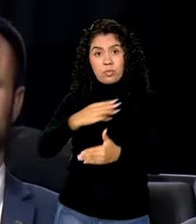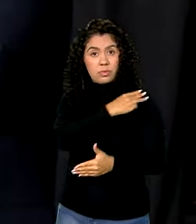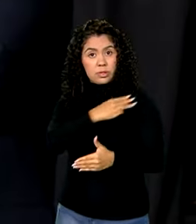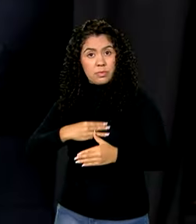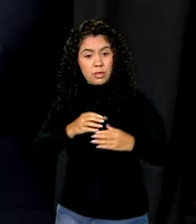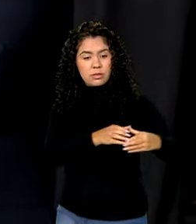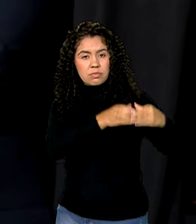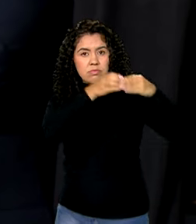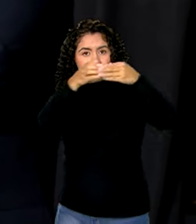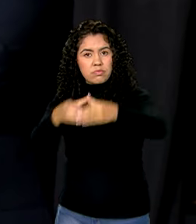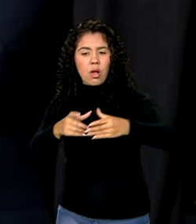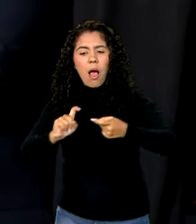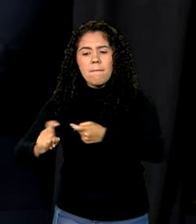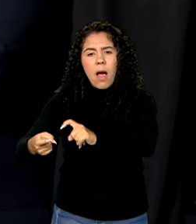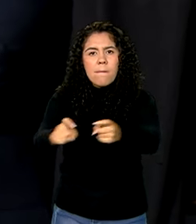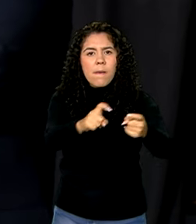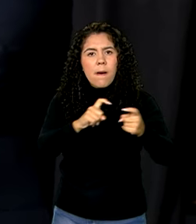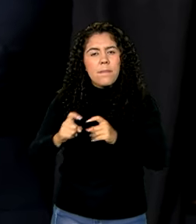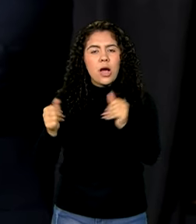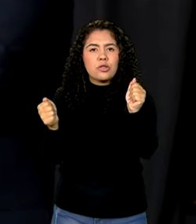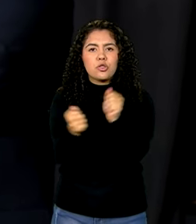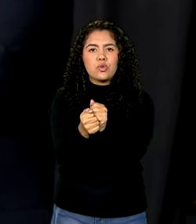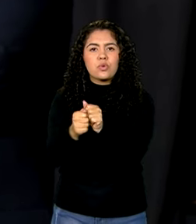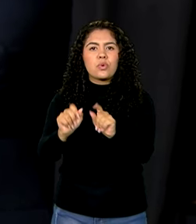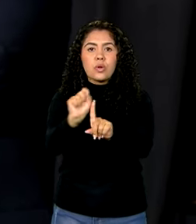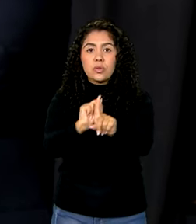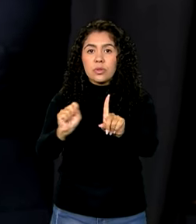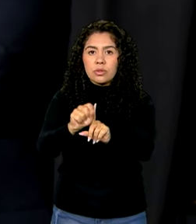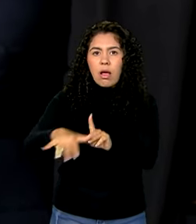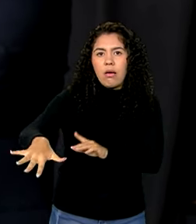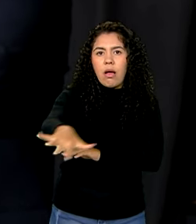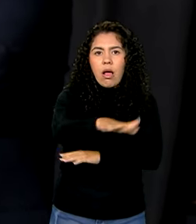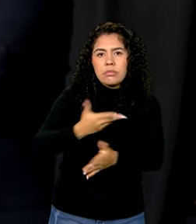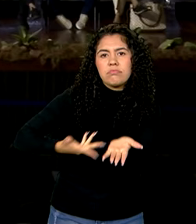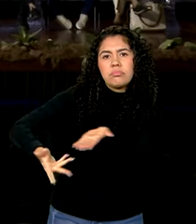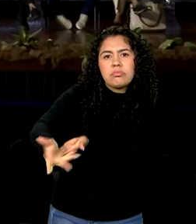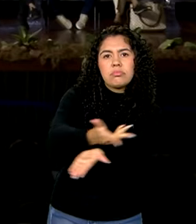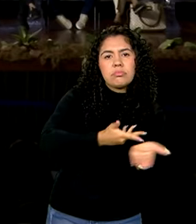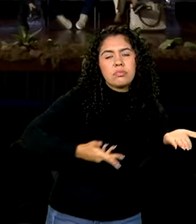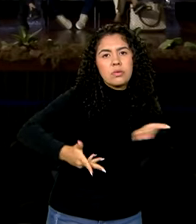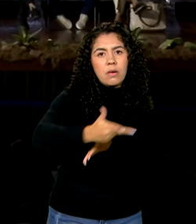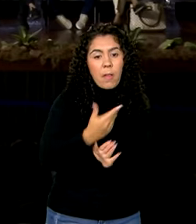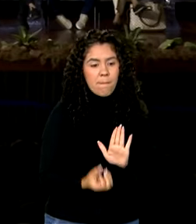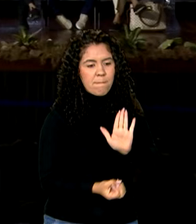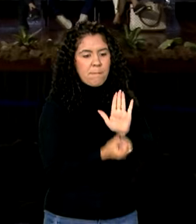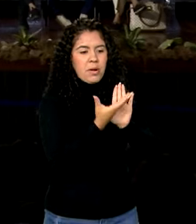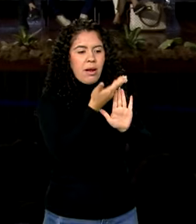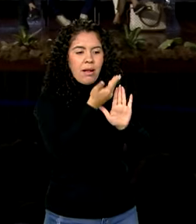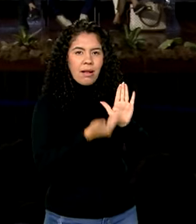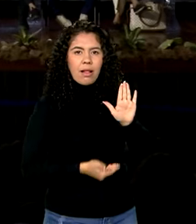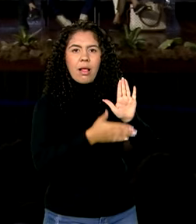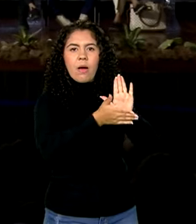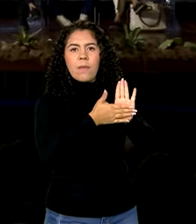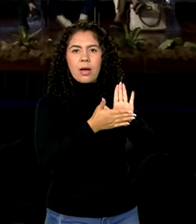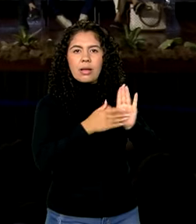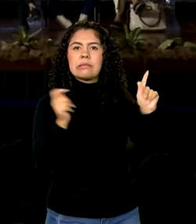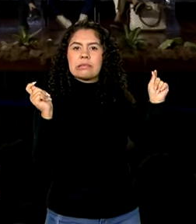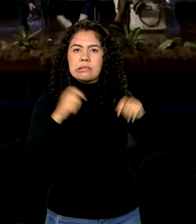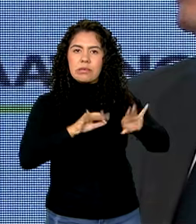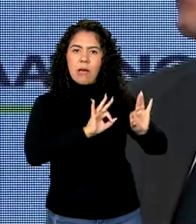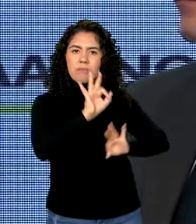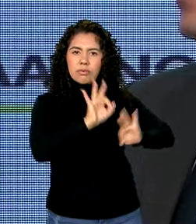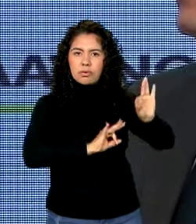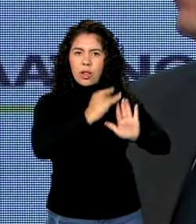participou das discussões junto com a sociedade. Desses encontros vão sair propostas que poderão ser incluídas no